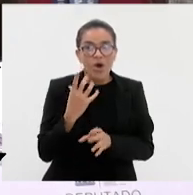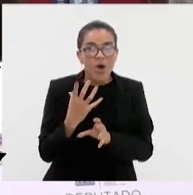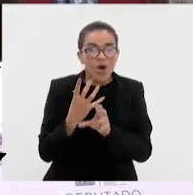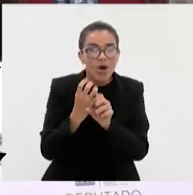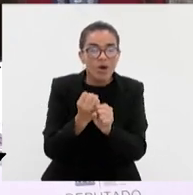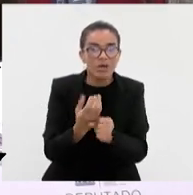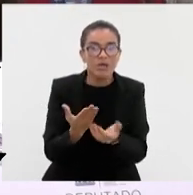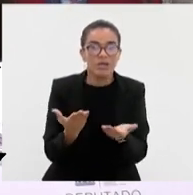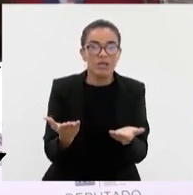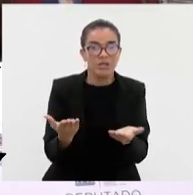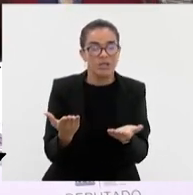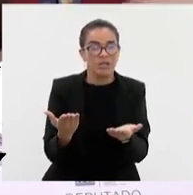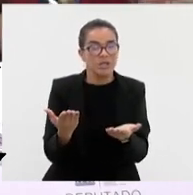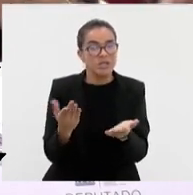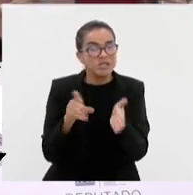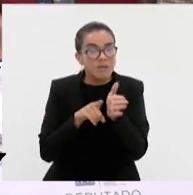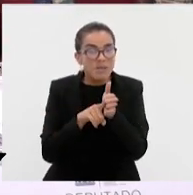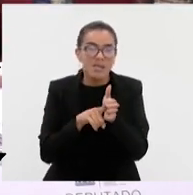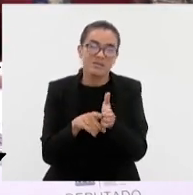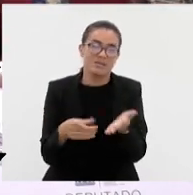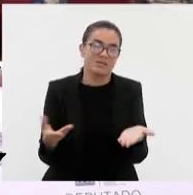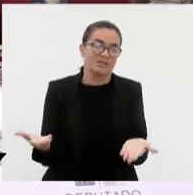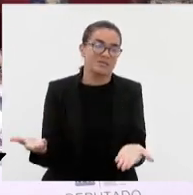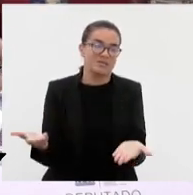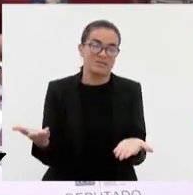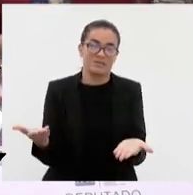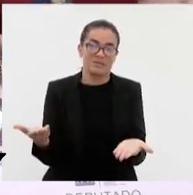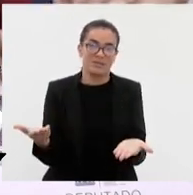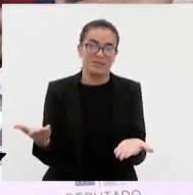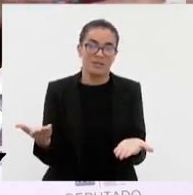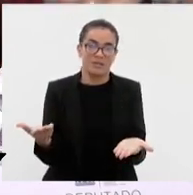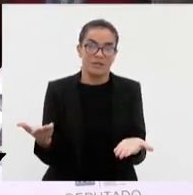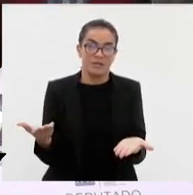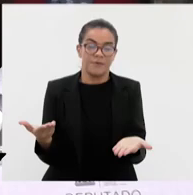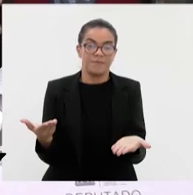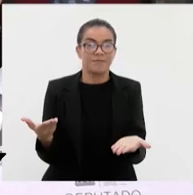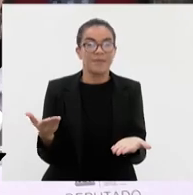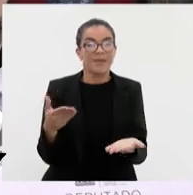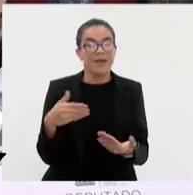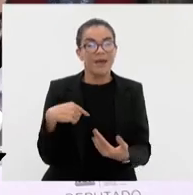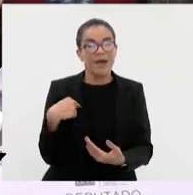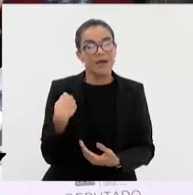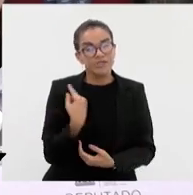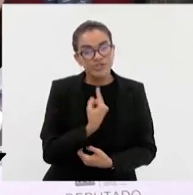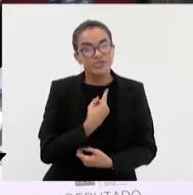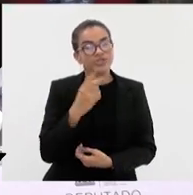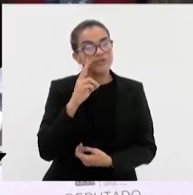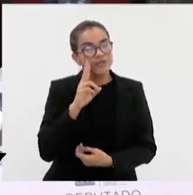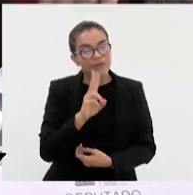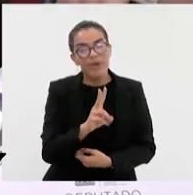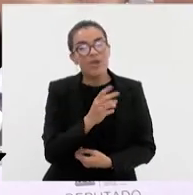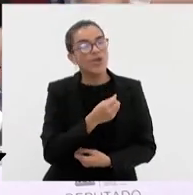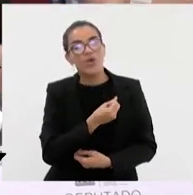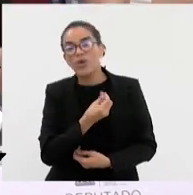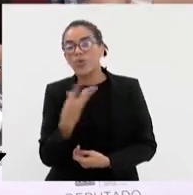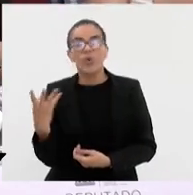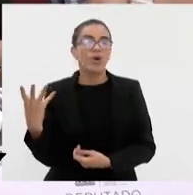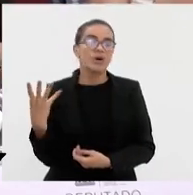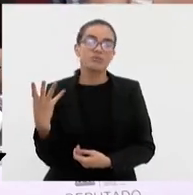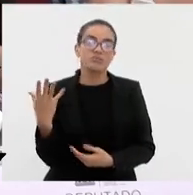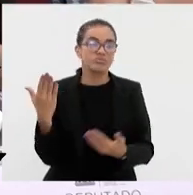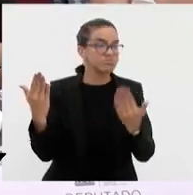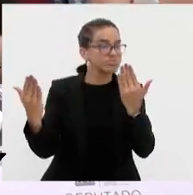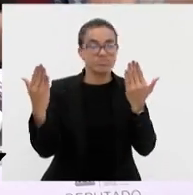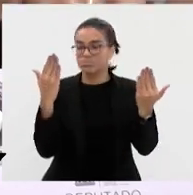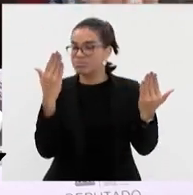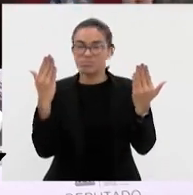mostrando. E isso faz parte de pesquisa, minha gente. No final da história, a gente vai olhar quantos casos aconteceram e a gente vai